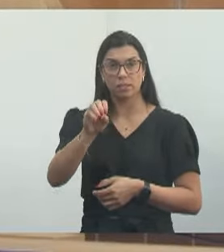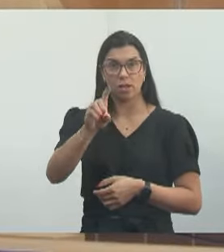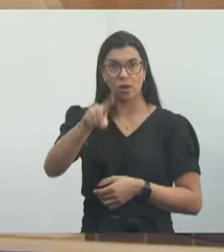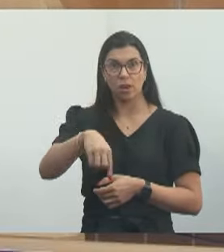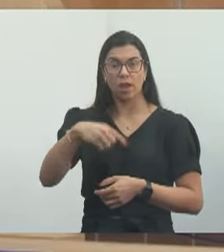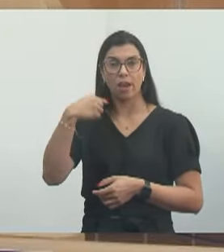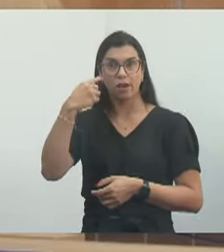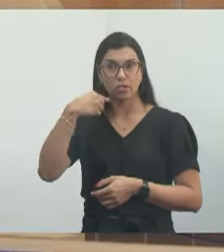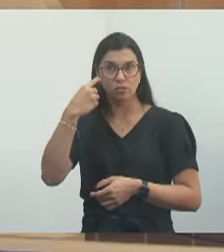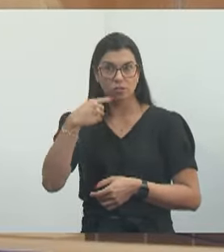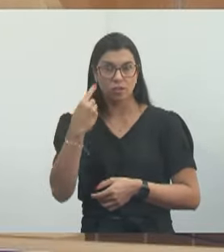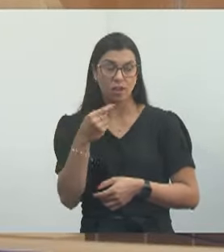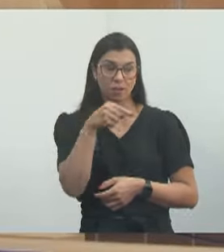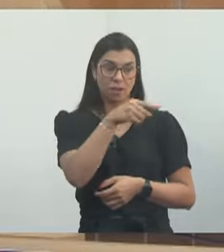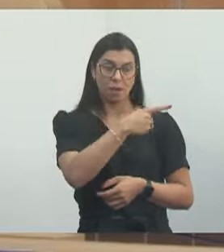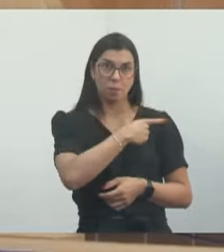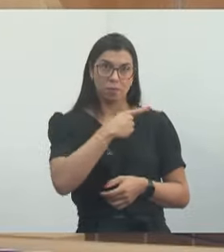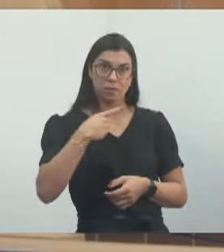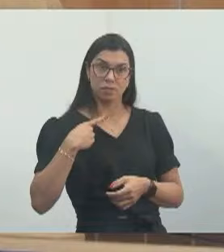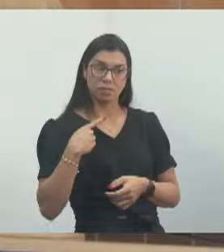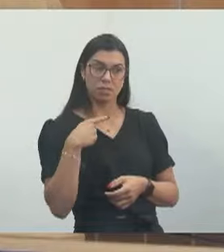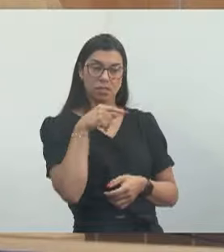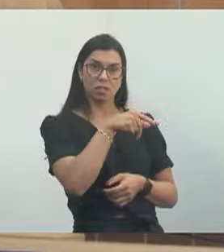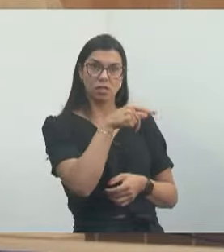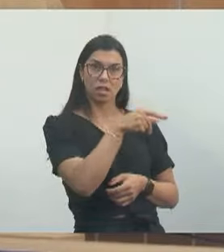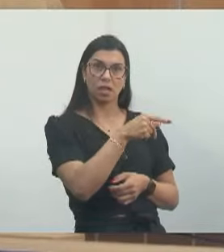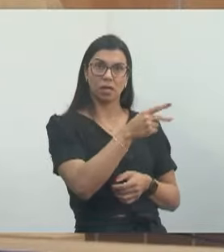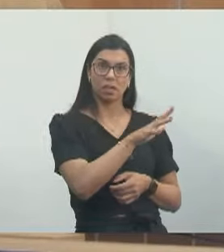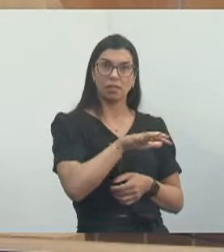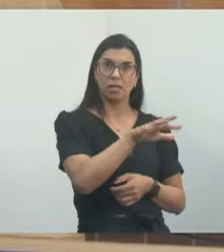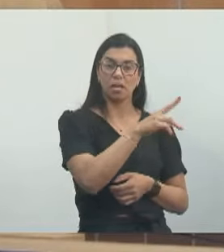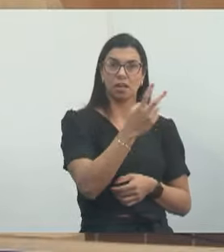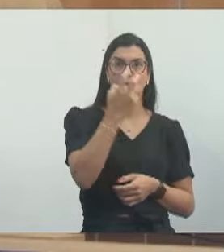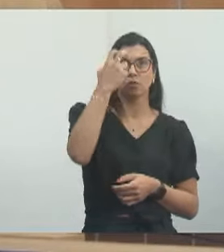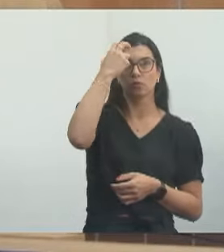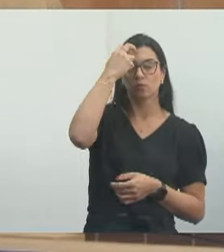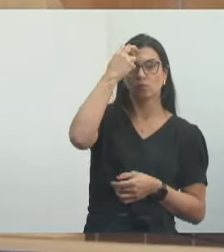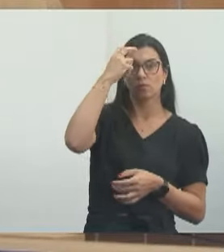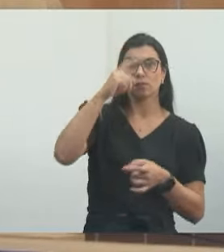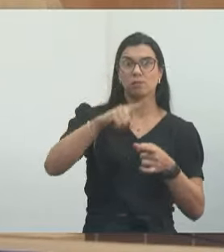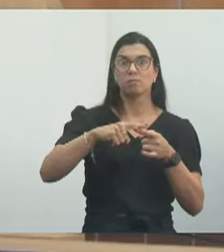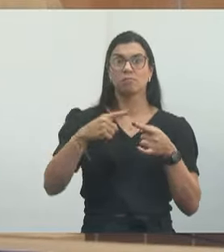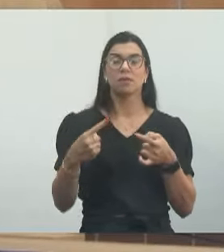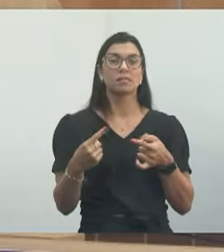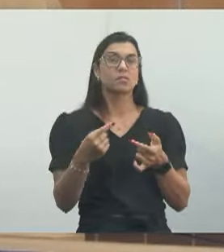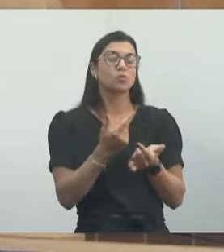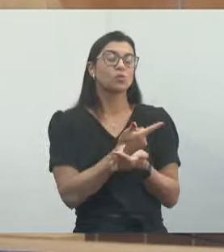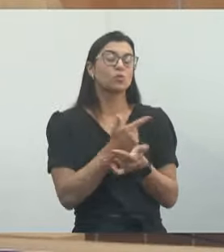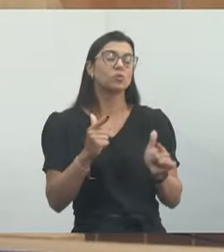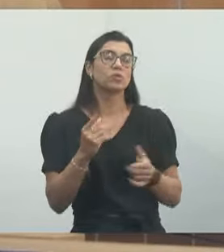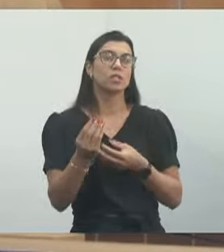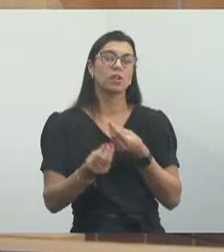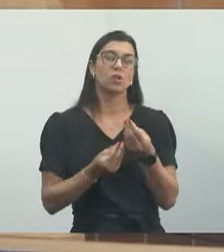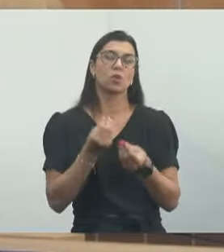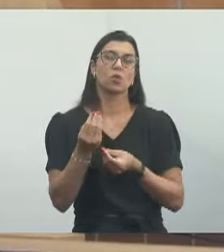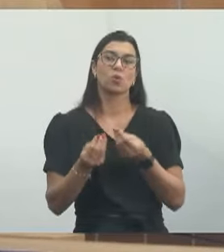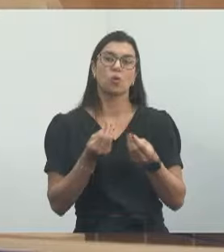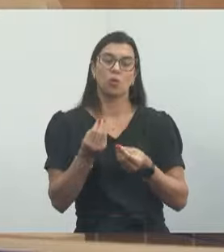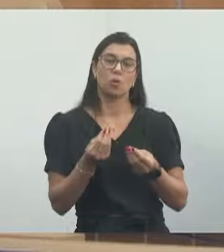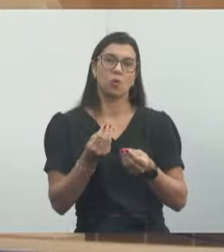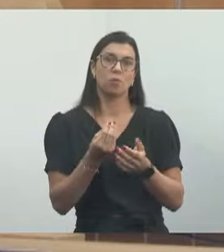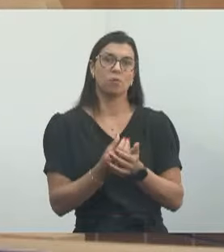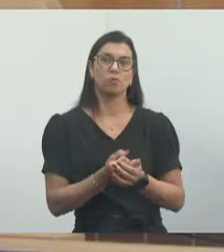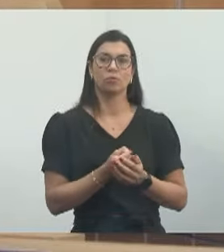à frente da fundação. A gente não tem uma continuidade desse parágrafo, a ponto de dizer, está impedido o repasse para